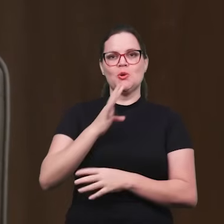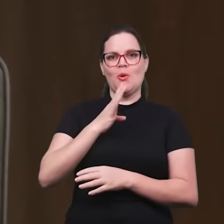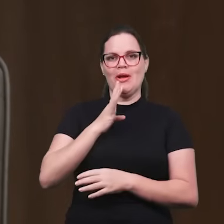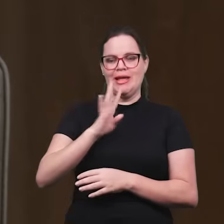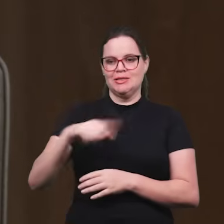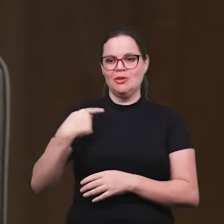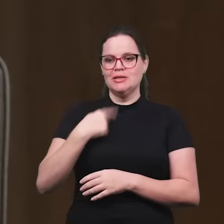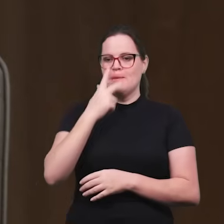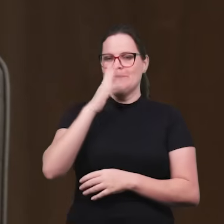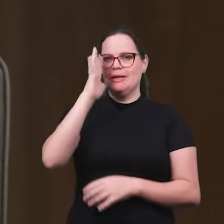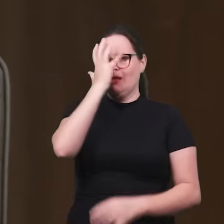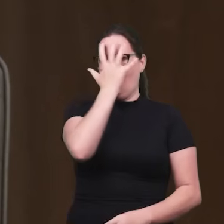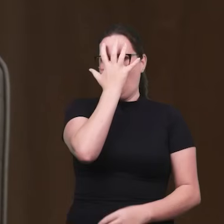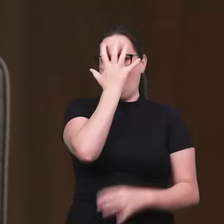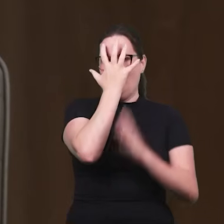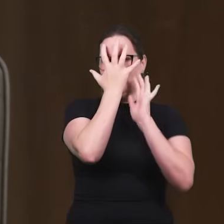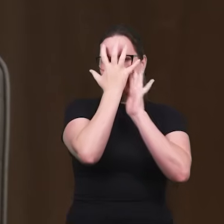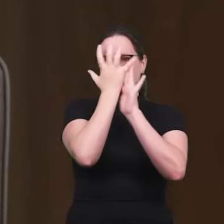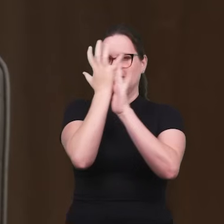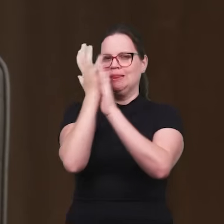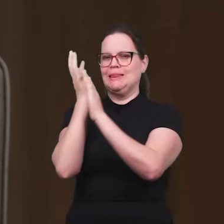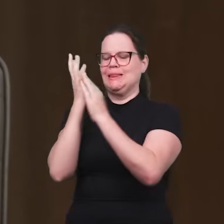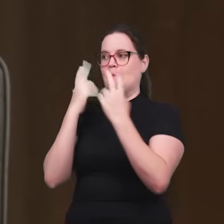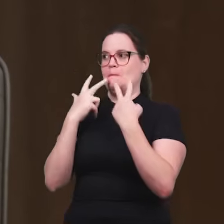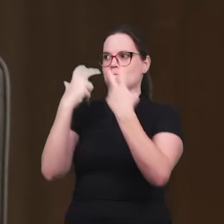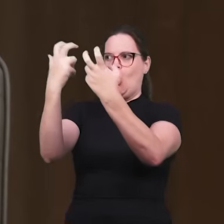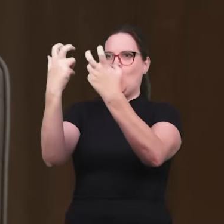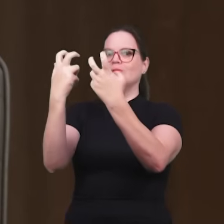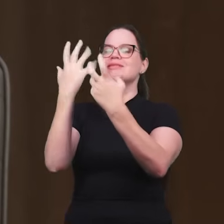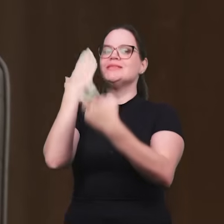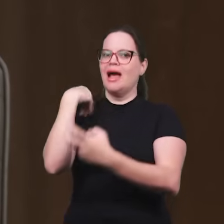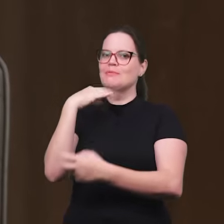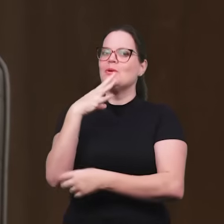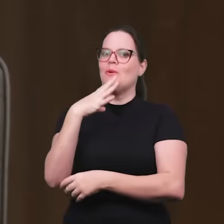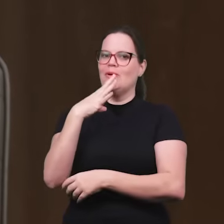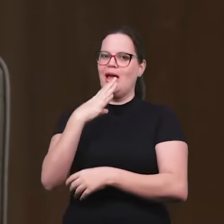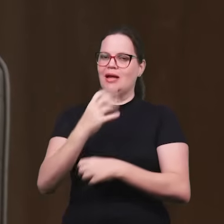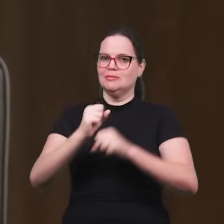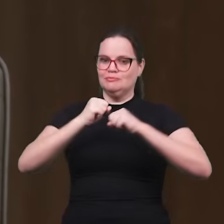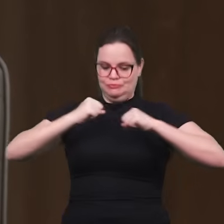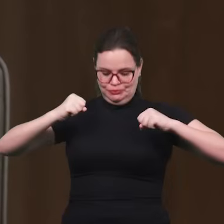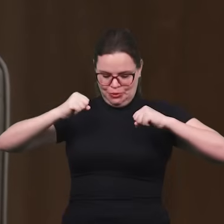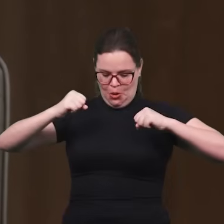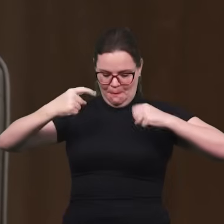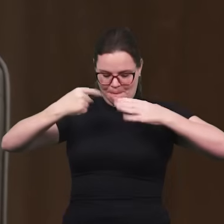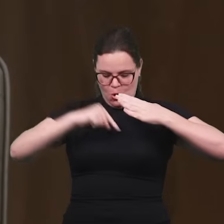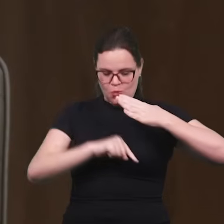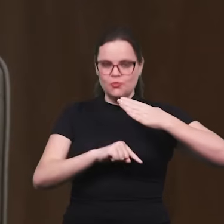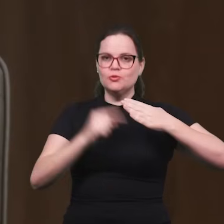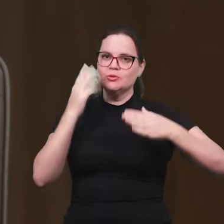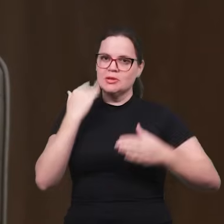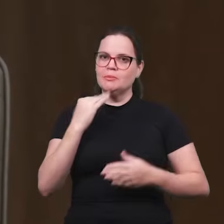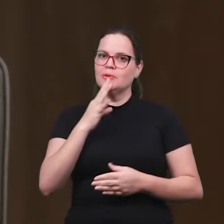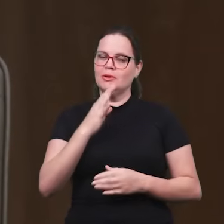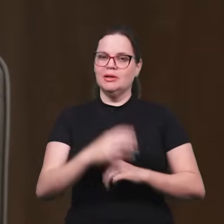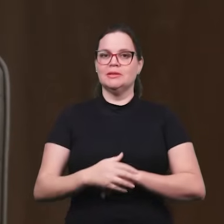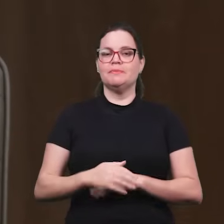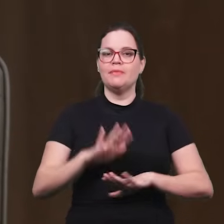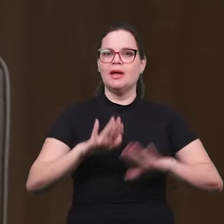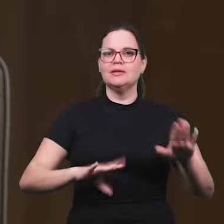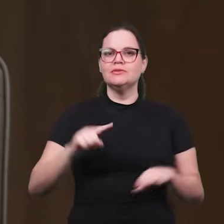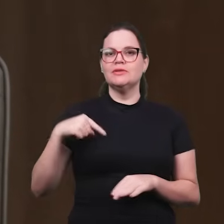sem máscaras, né, sem disfarces. Ele conhece o mais profundo do nosso coração. E muitas vezes